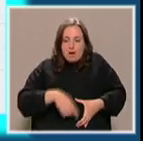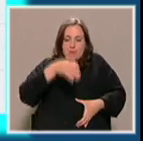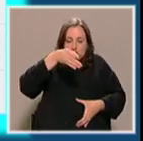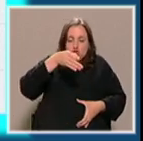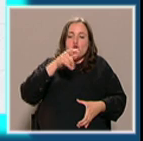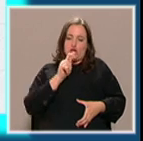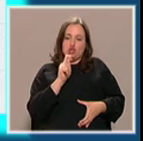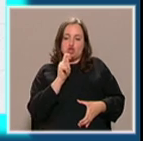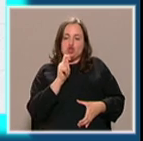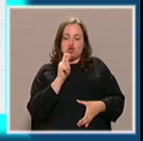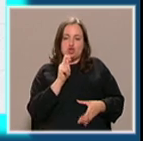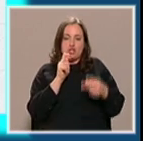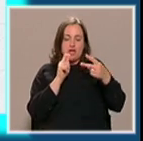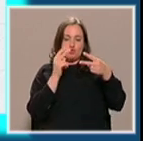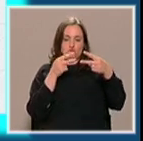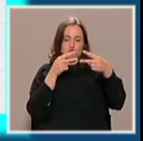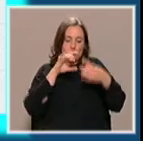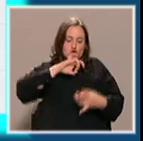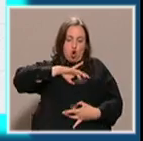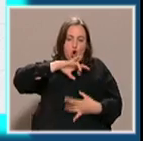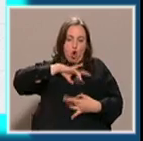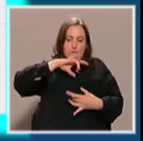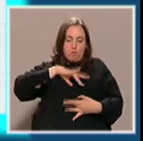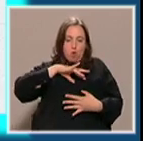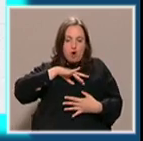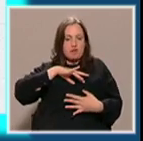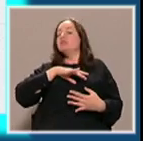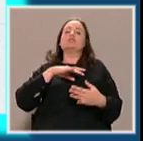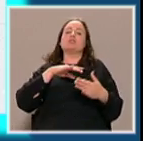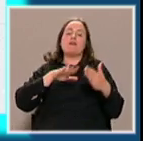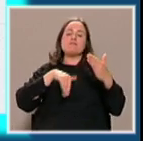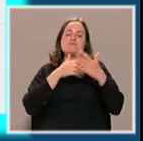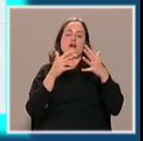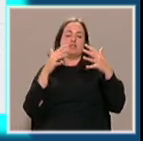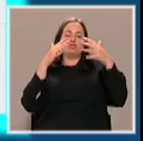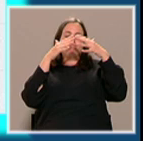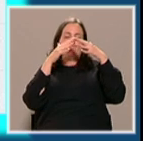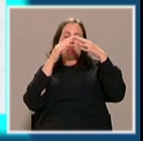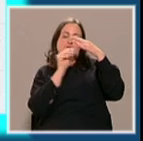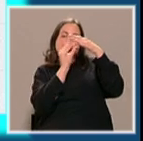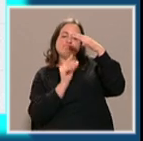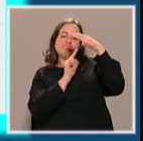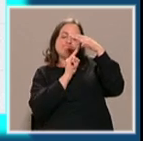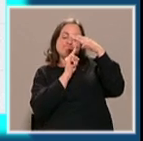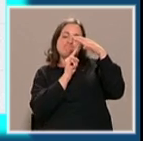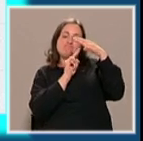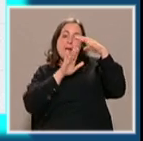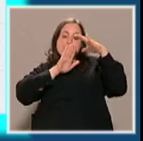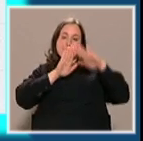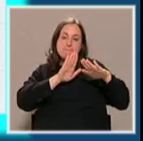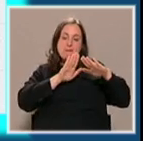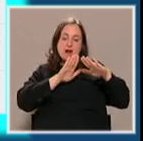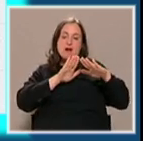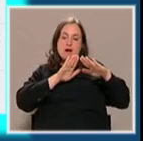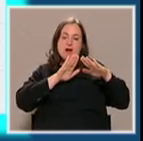estrogênio, como vos acabei de referir, vão inibir o complexo hipotálamo-hipófise, o qual vai